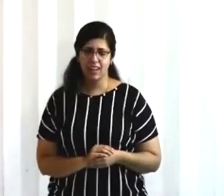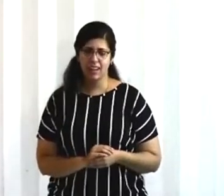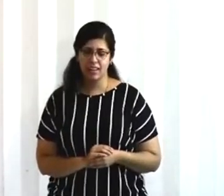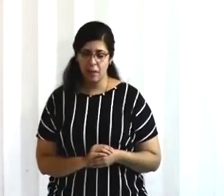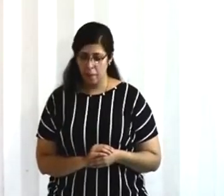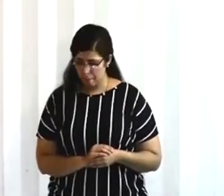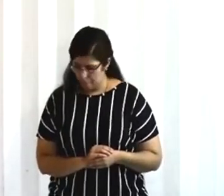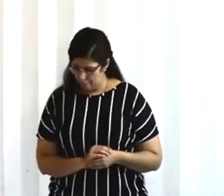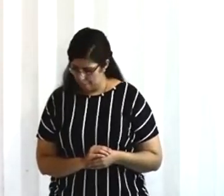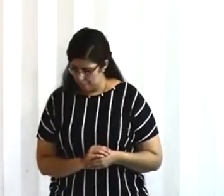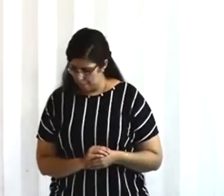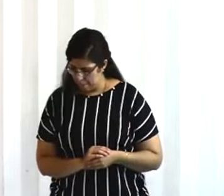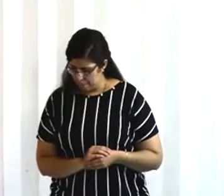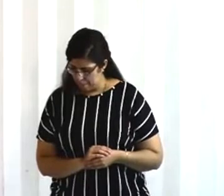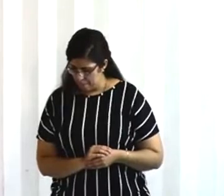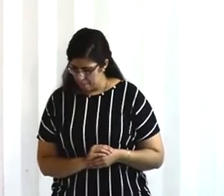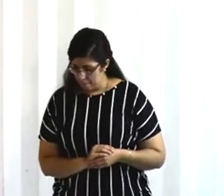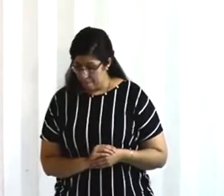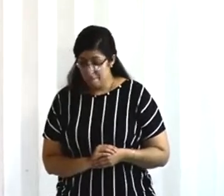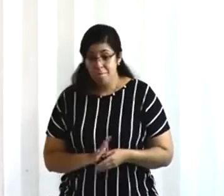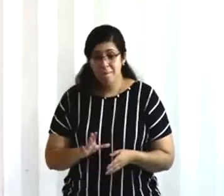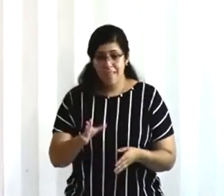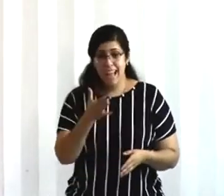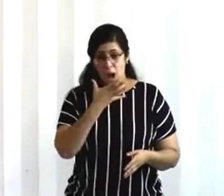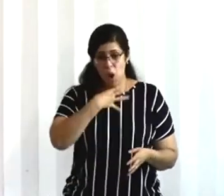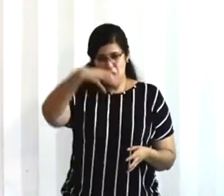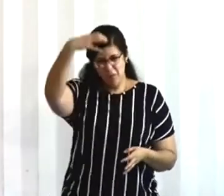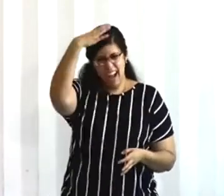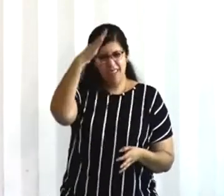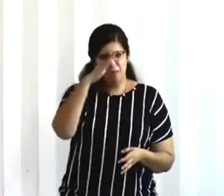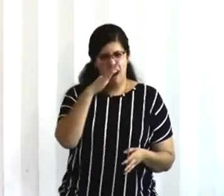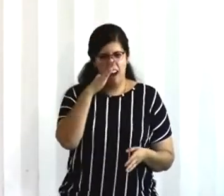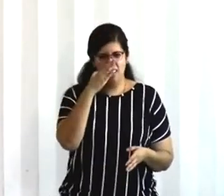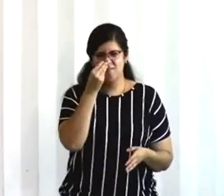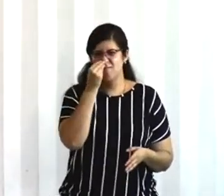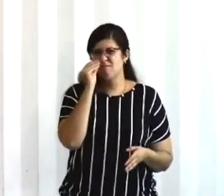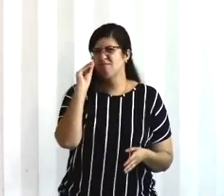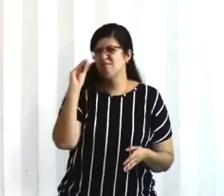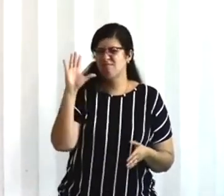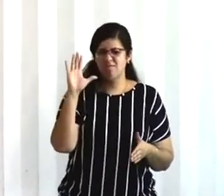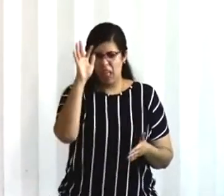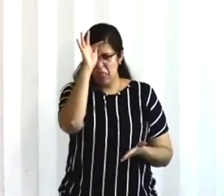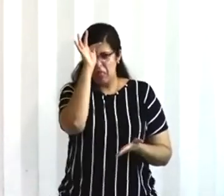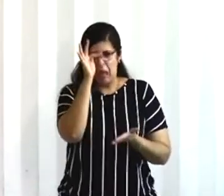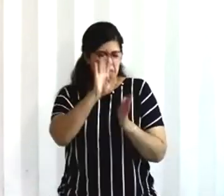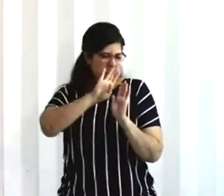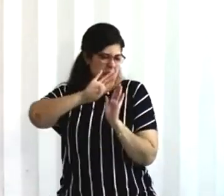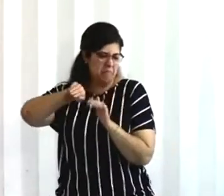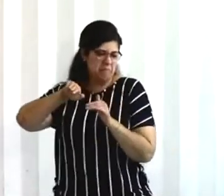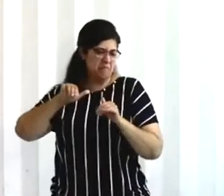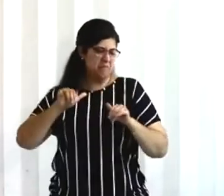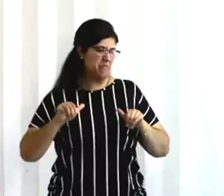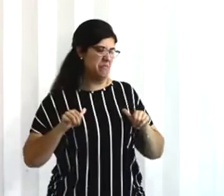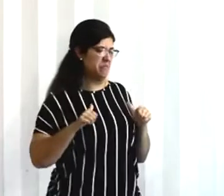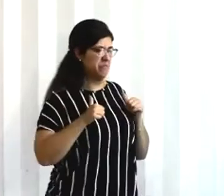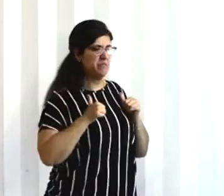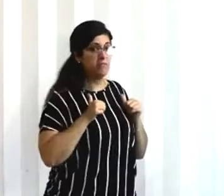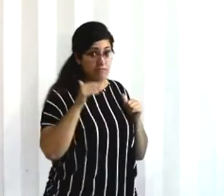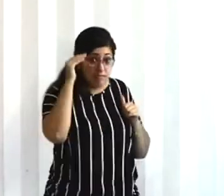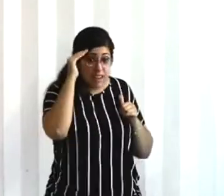abandonado a fé, a crença, abandonado a vida com